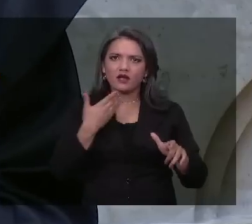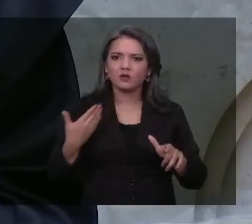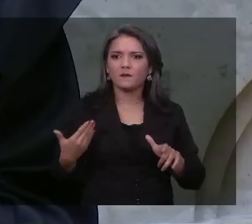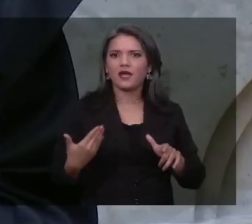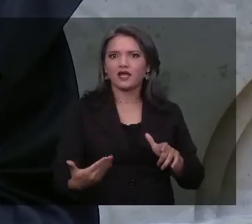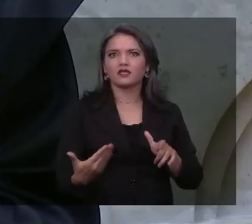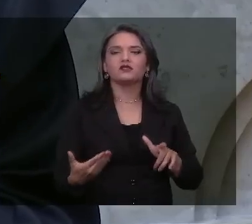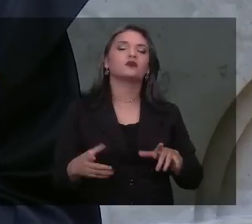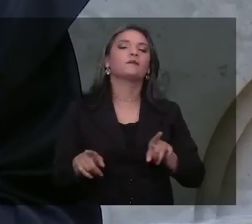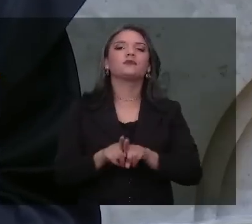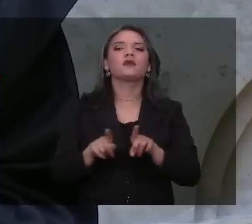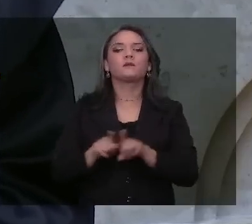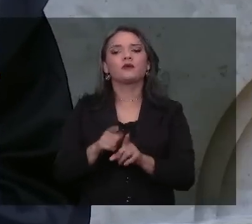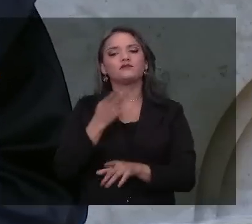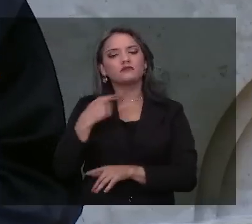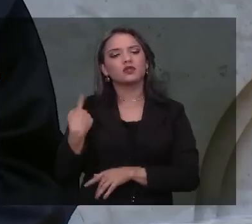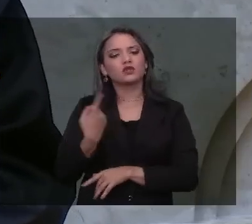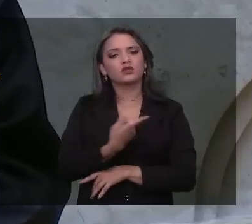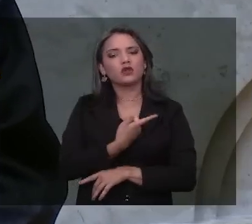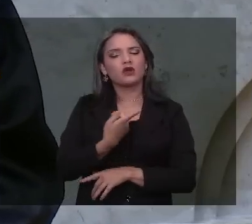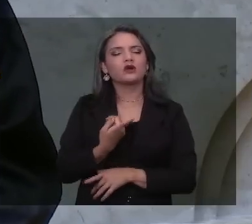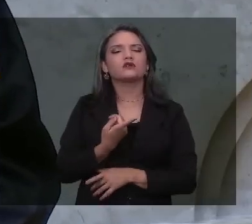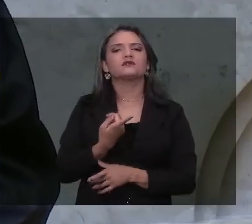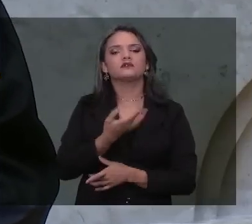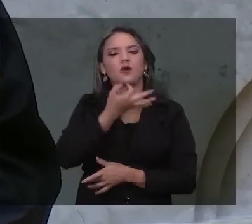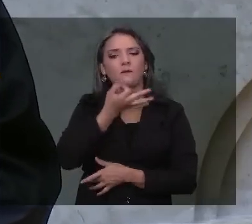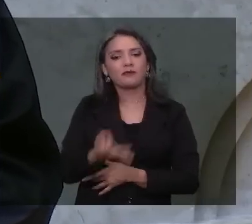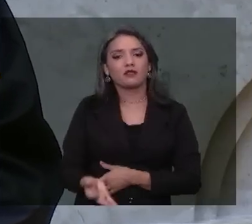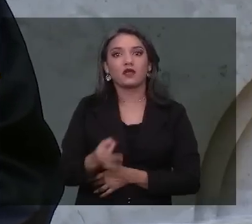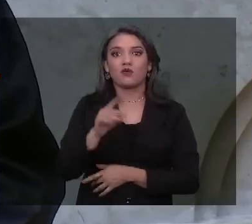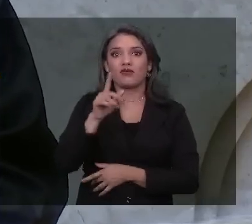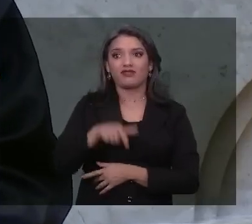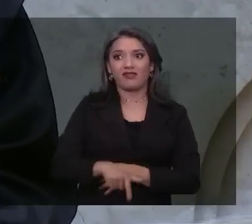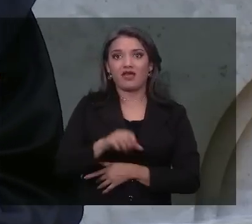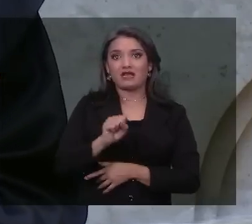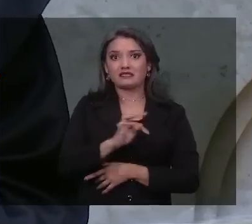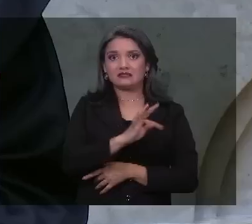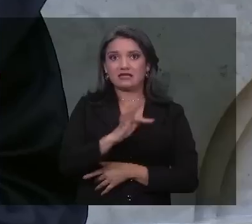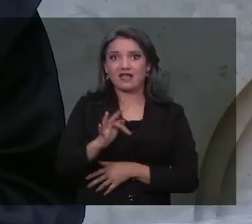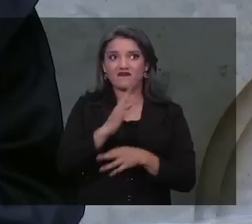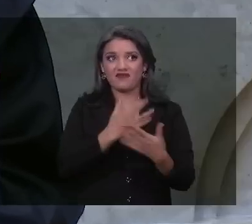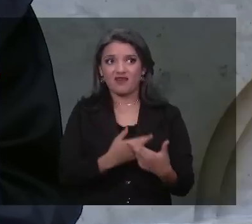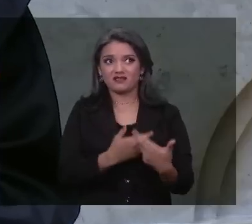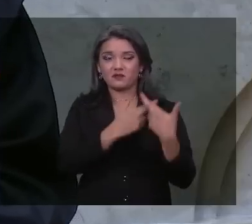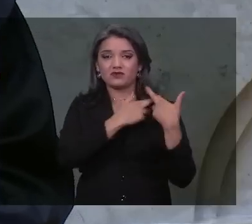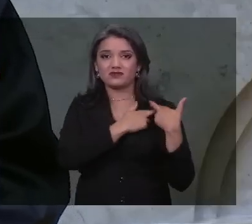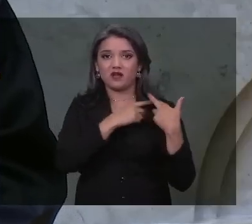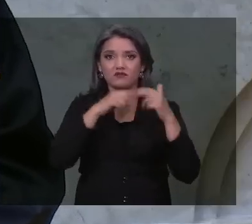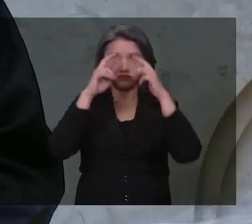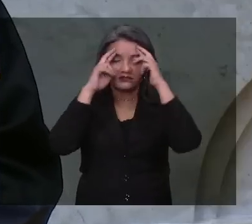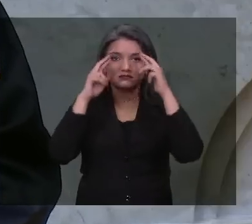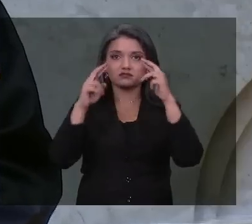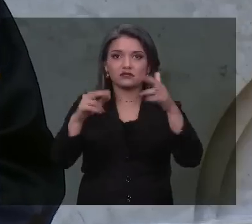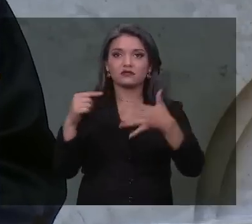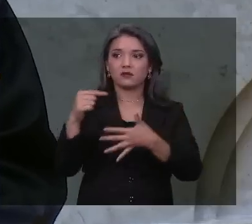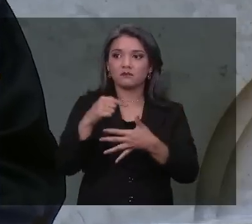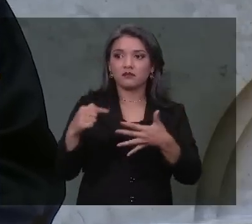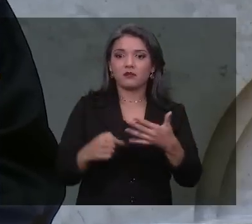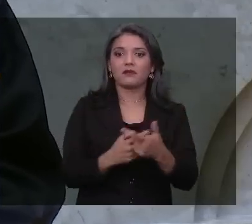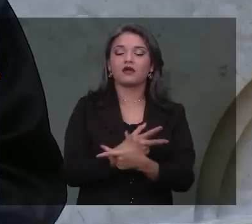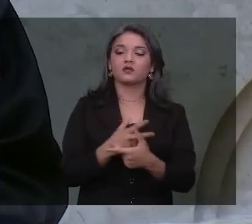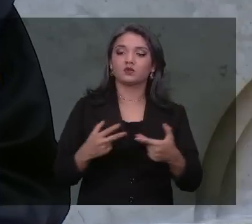reforçamos numa nossa posição de que cabe ao Supremo Tribunal Federal dar o exemplo de respeito às prerrogativas de quem,